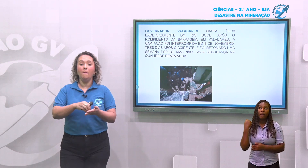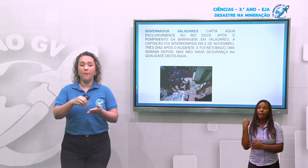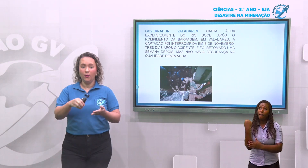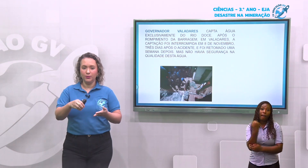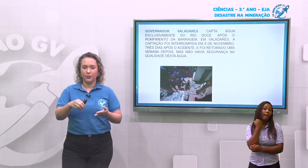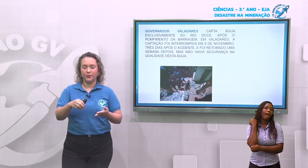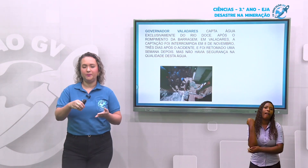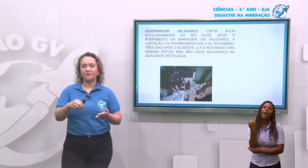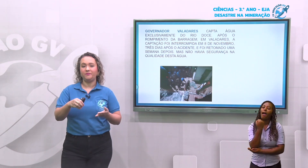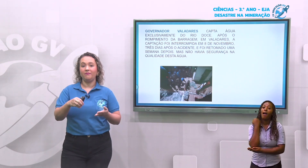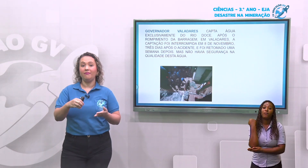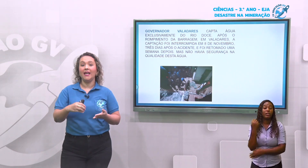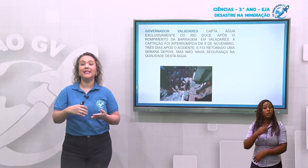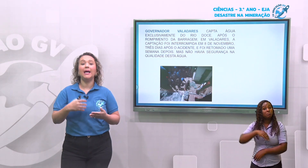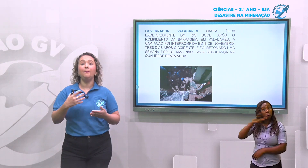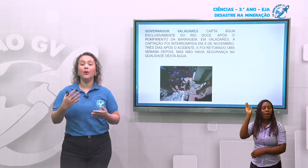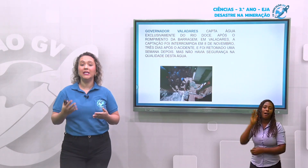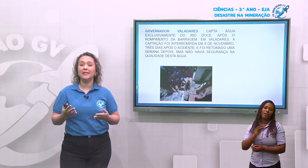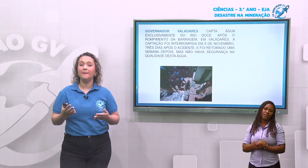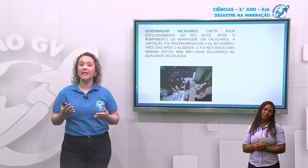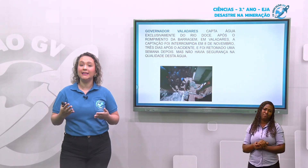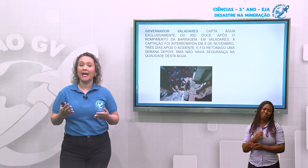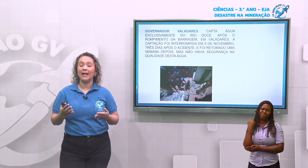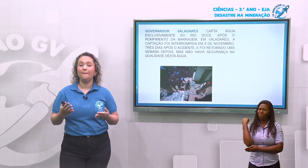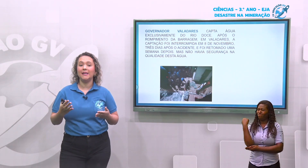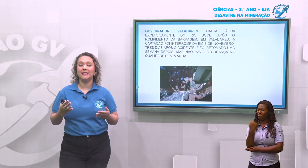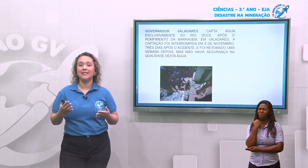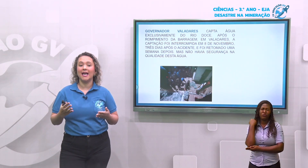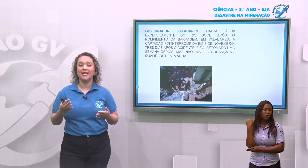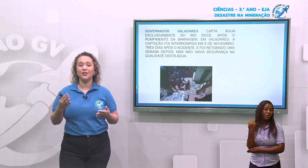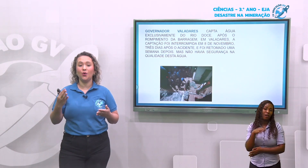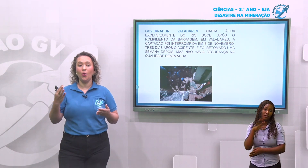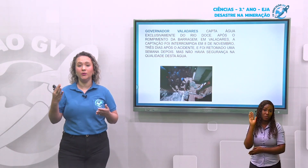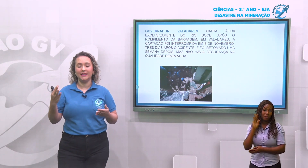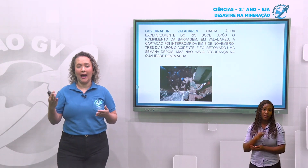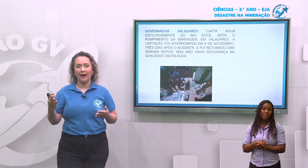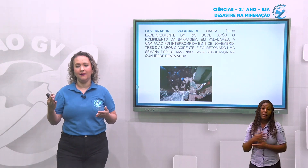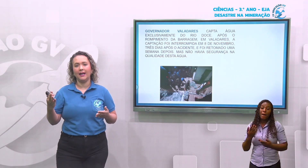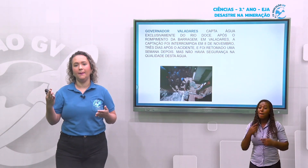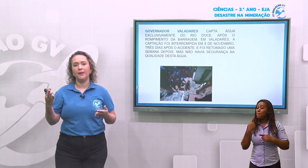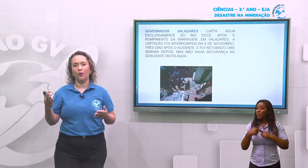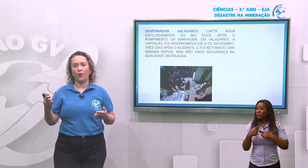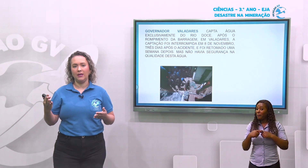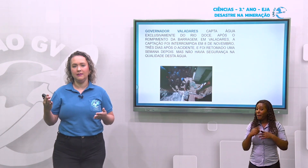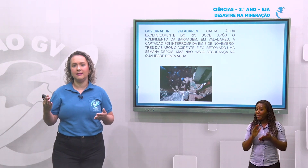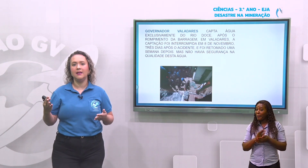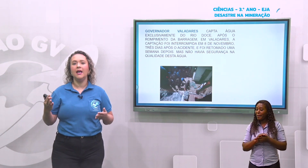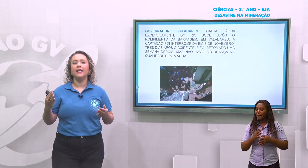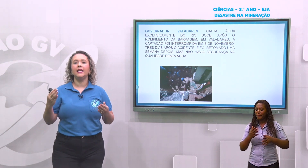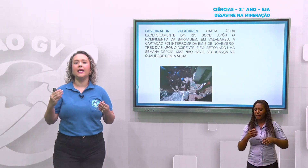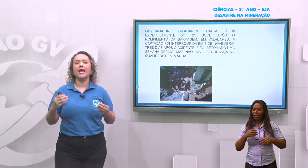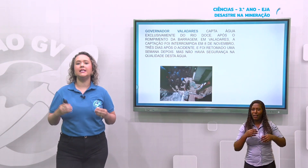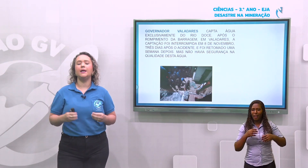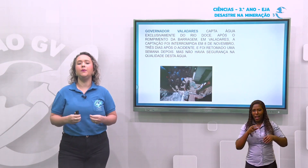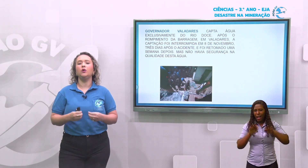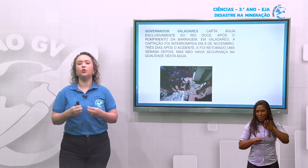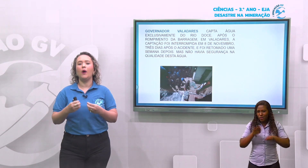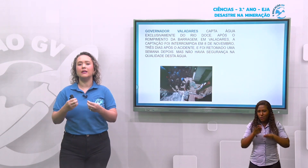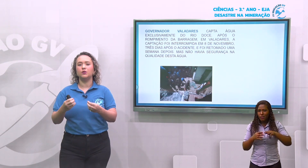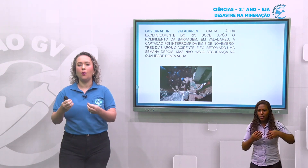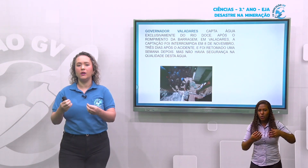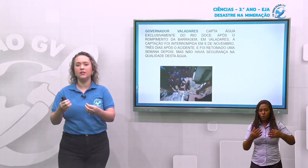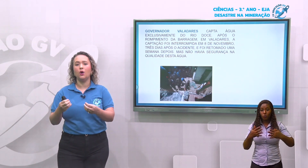chegou ao ponto da polícia militar, ela precisar escoltar caminhões que